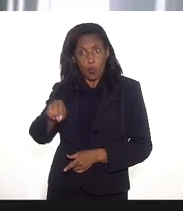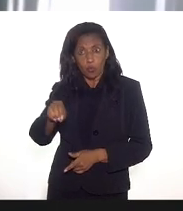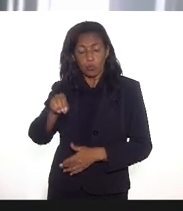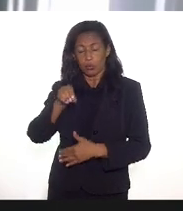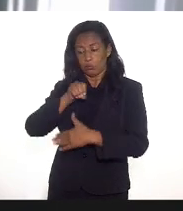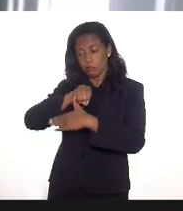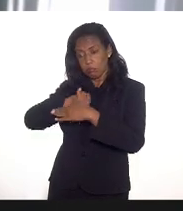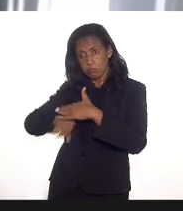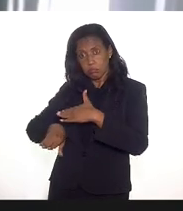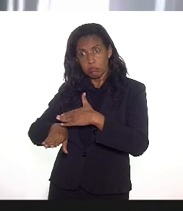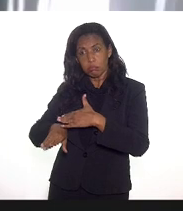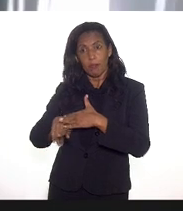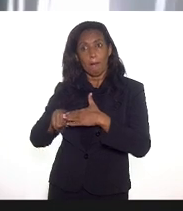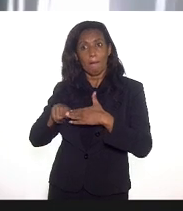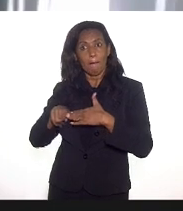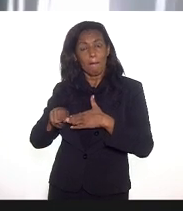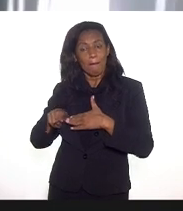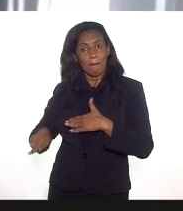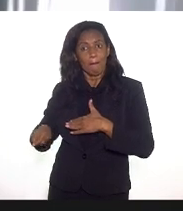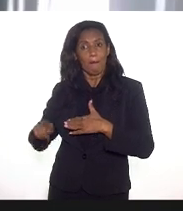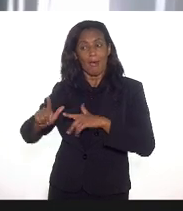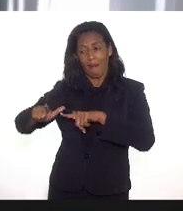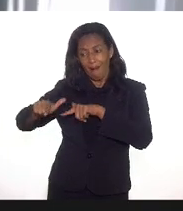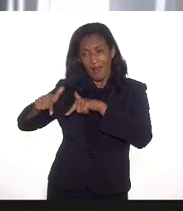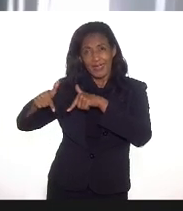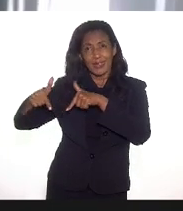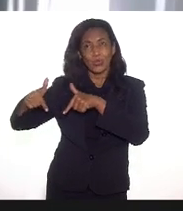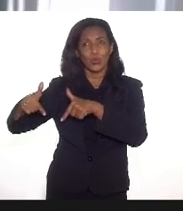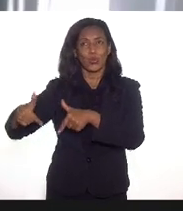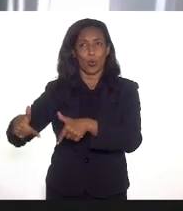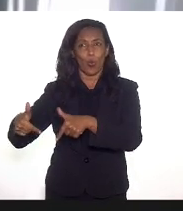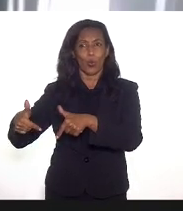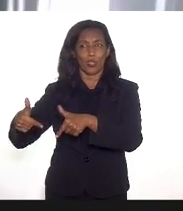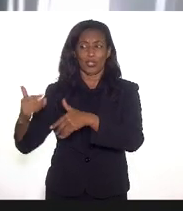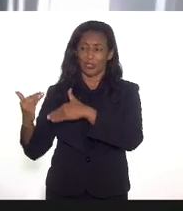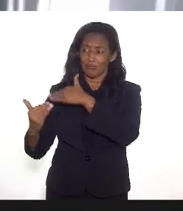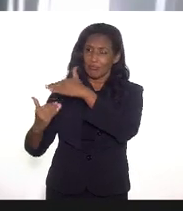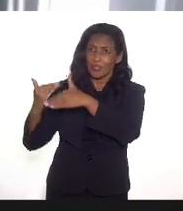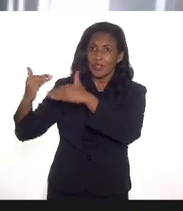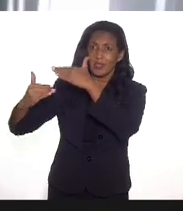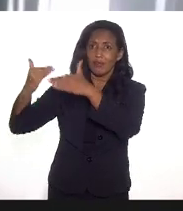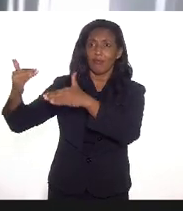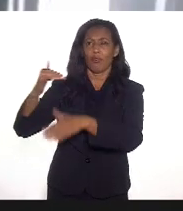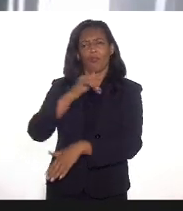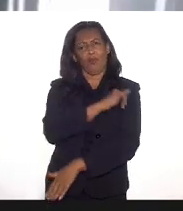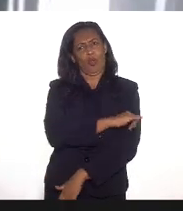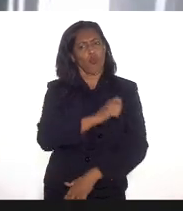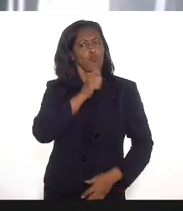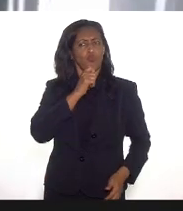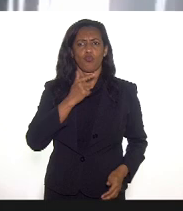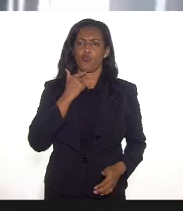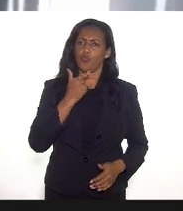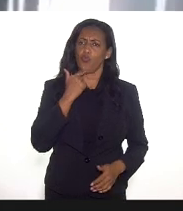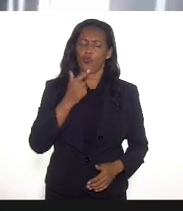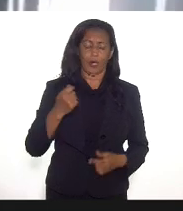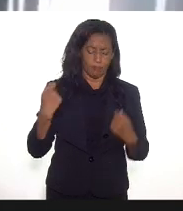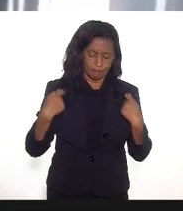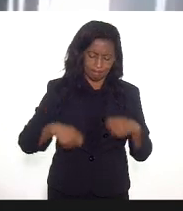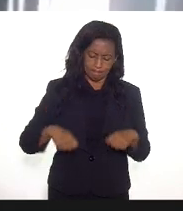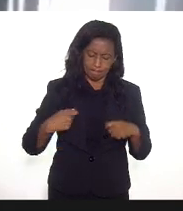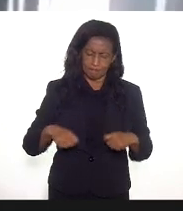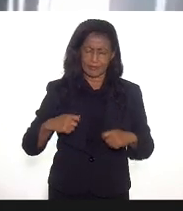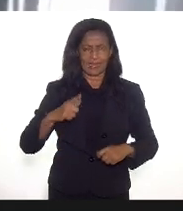para deflagrar ações estruturantes que promovam o nosso desenvolvimento. Então, eu não tenho dúvida, né, que a gente precisa